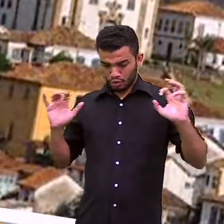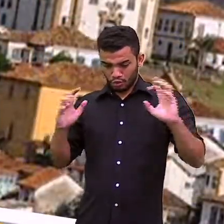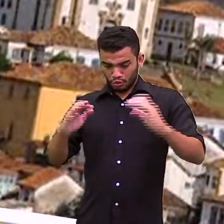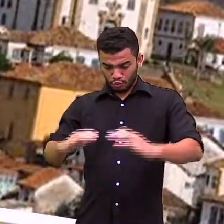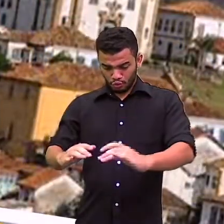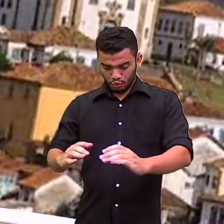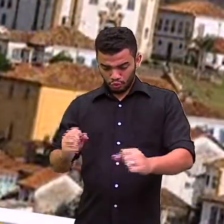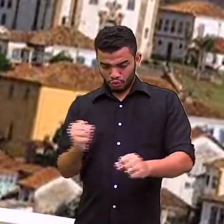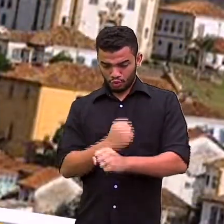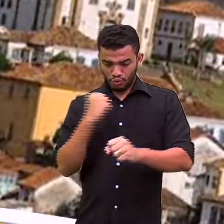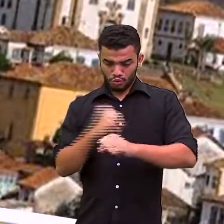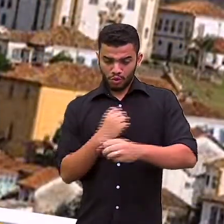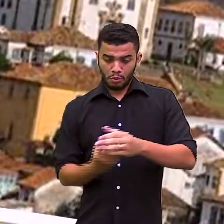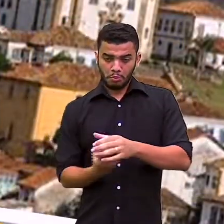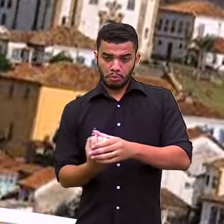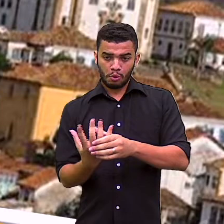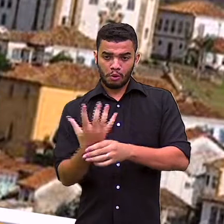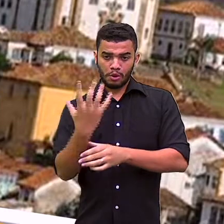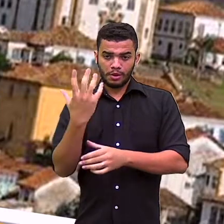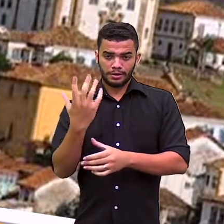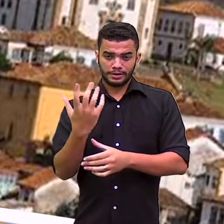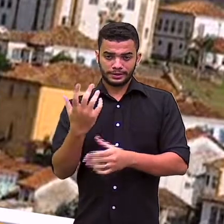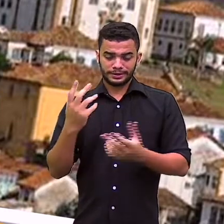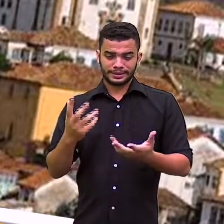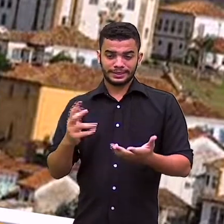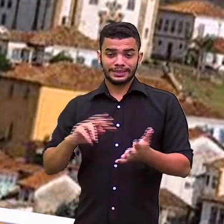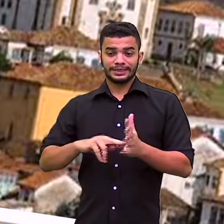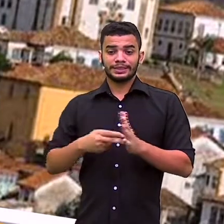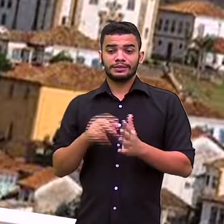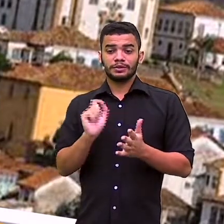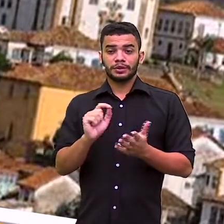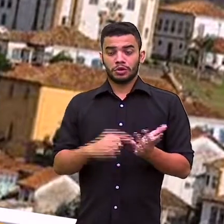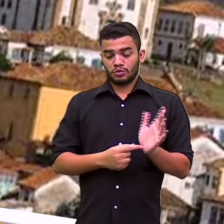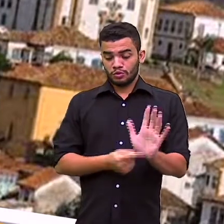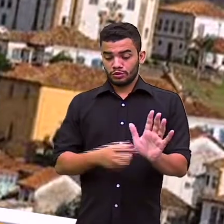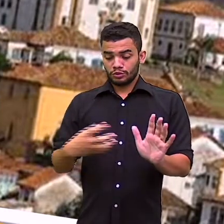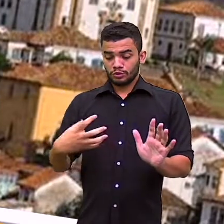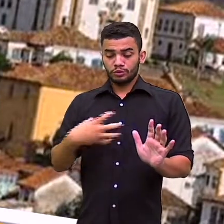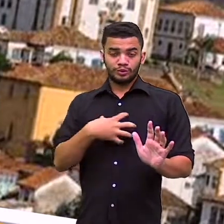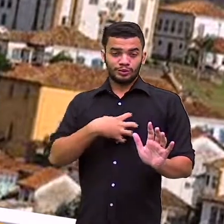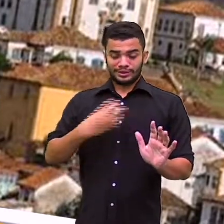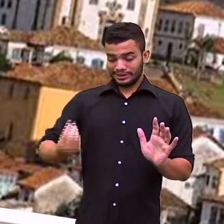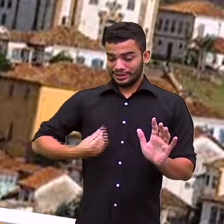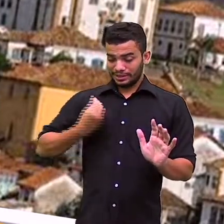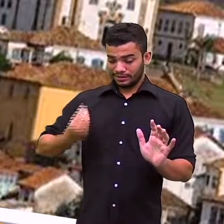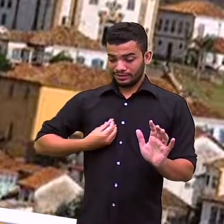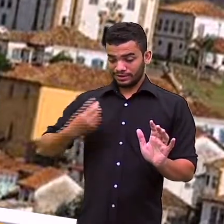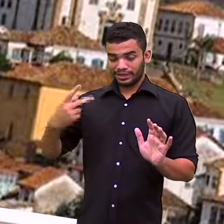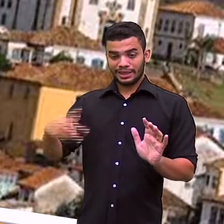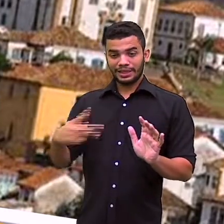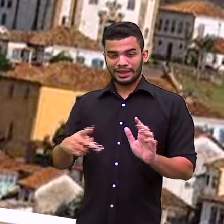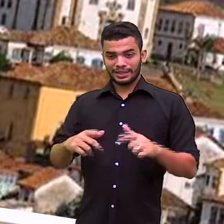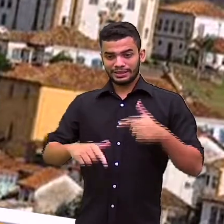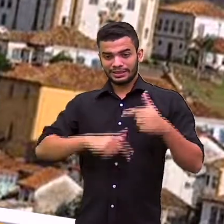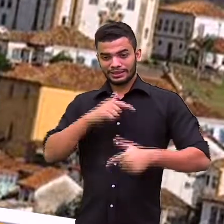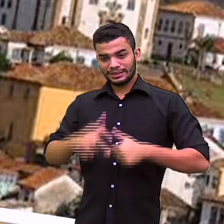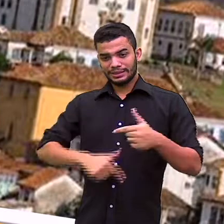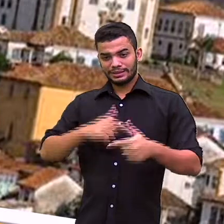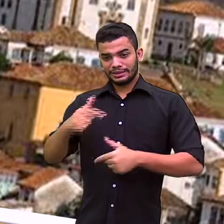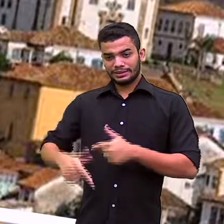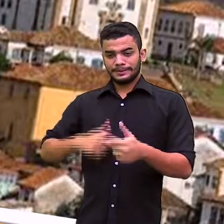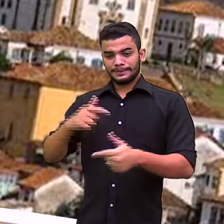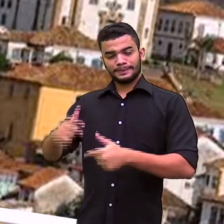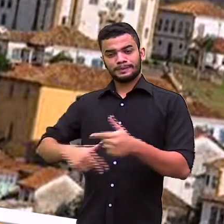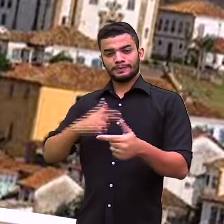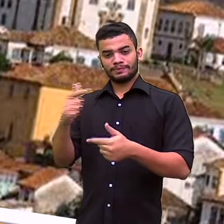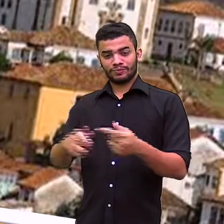outros fatores, explica a dinâmica desta sociedade e a instabilidade econômica e a pobreza em que vivia